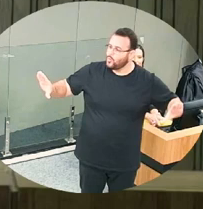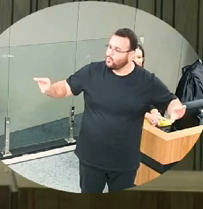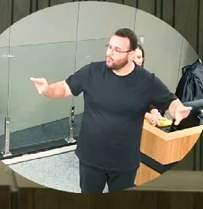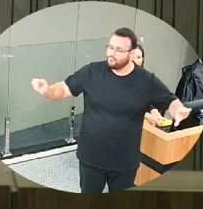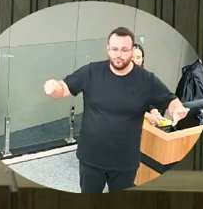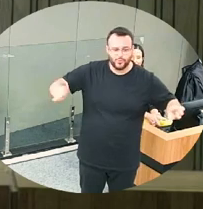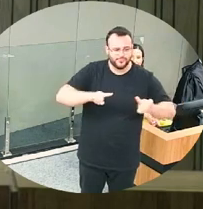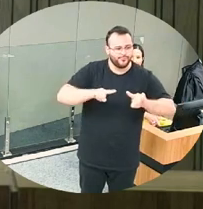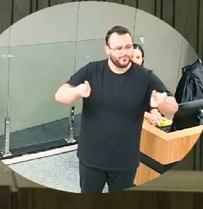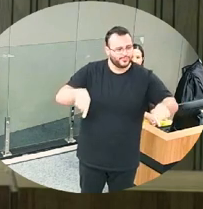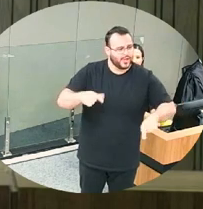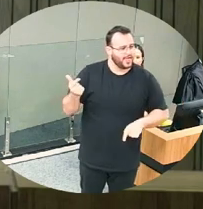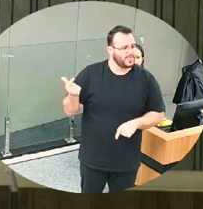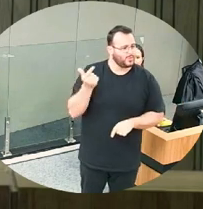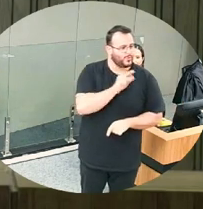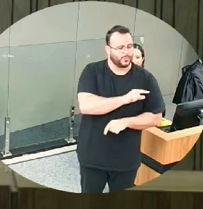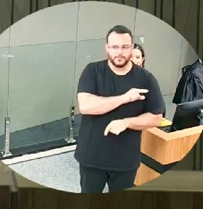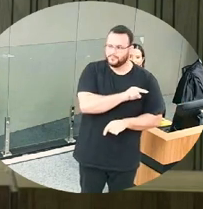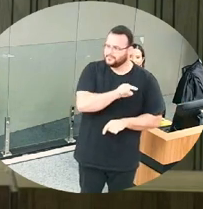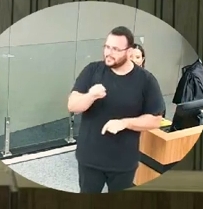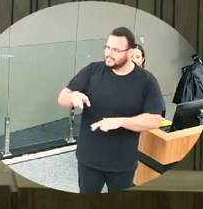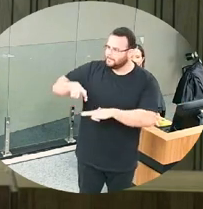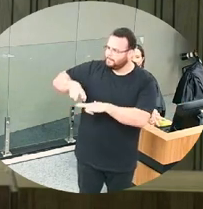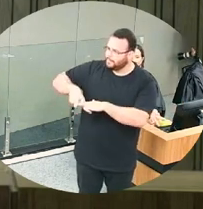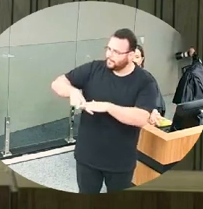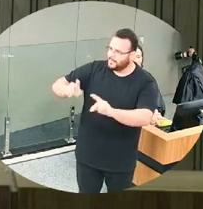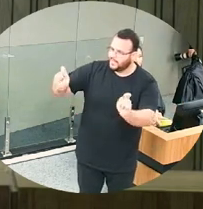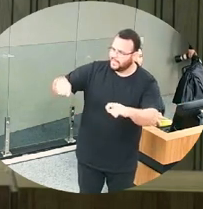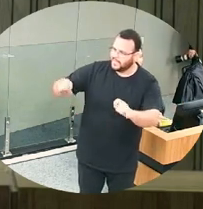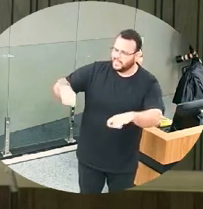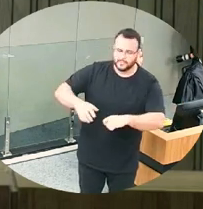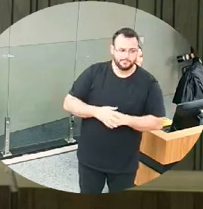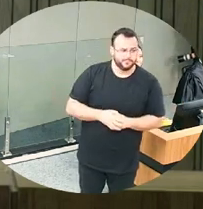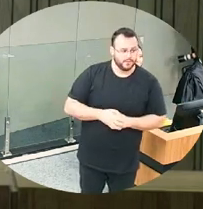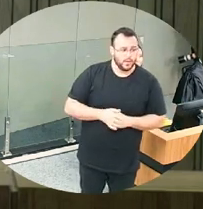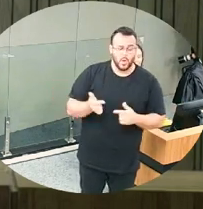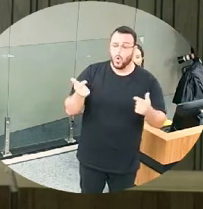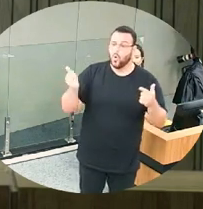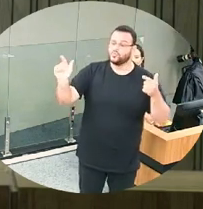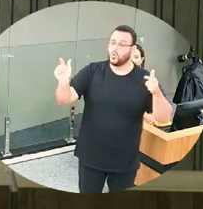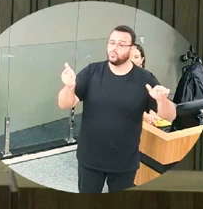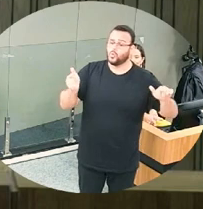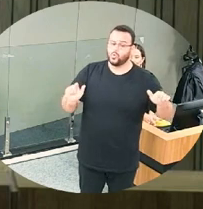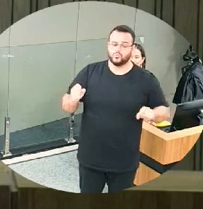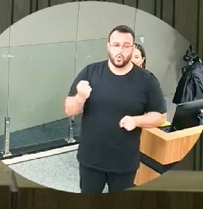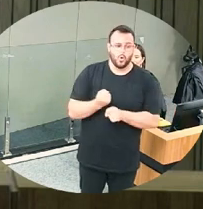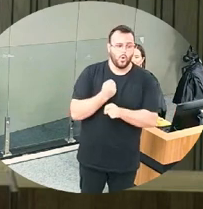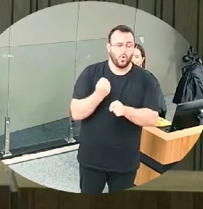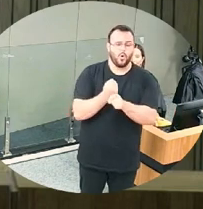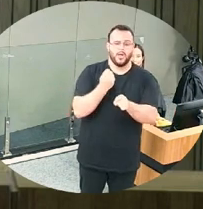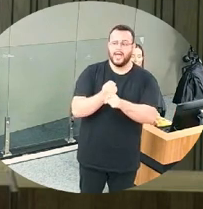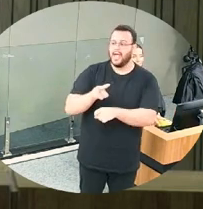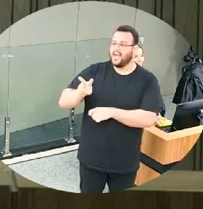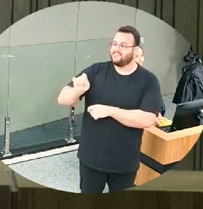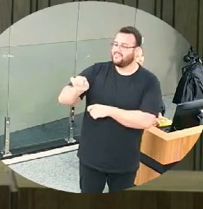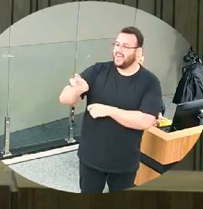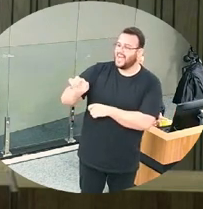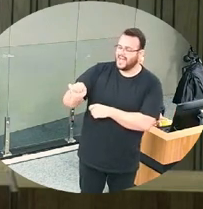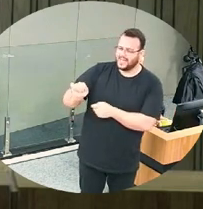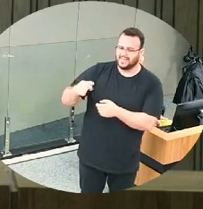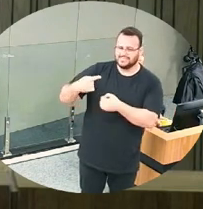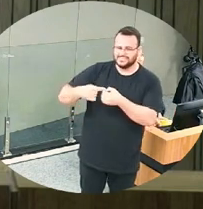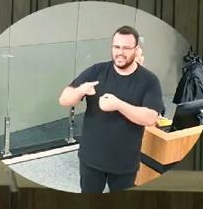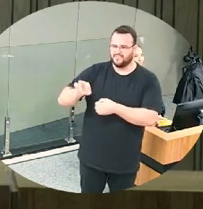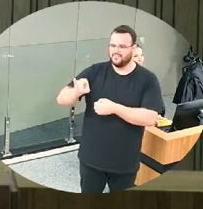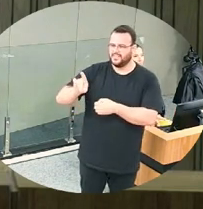e funcionalidade a nossos ambientes e foram outras obras também reformamos a vara de Videira que foi